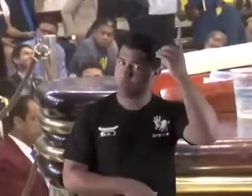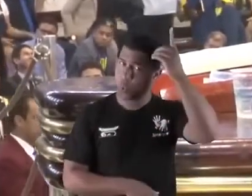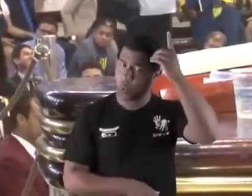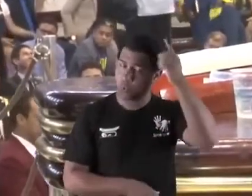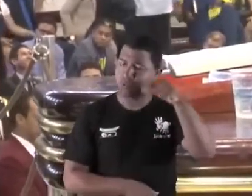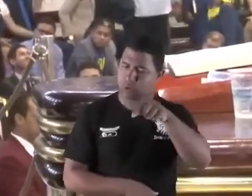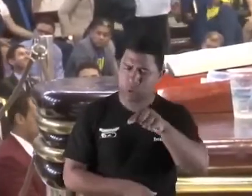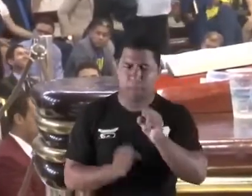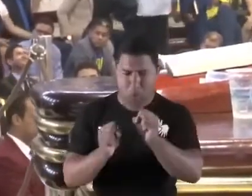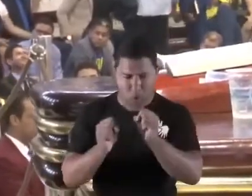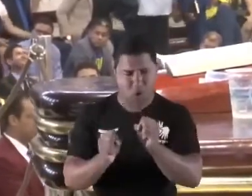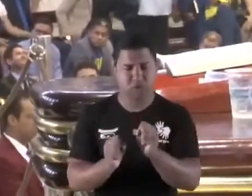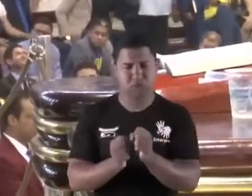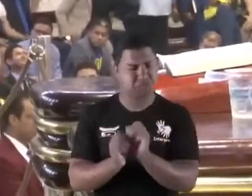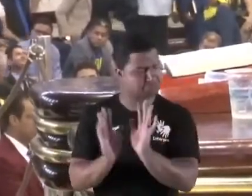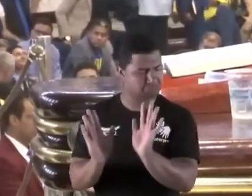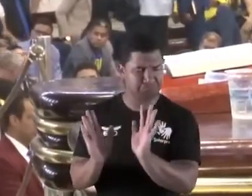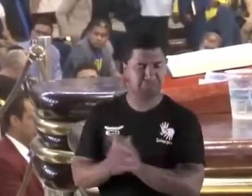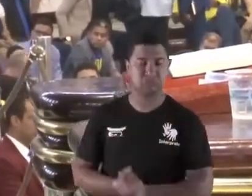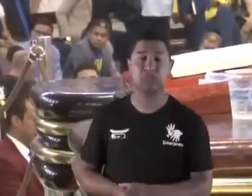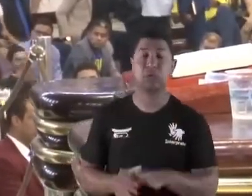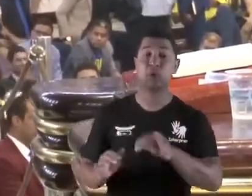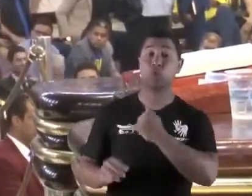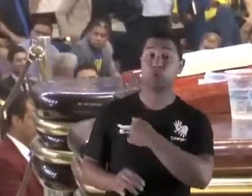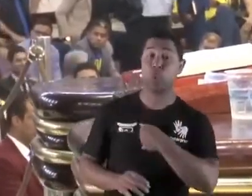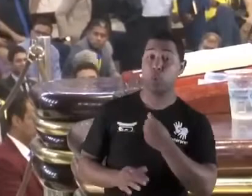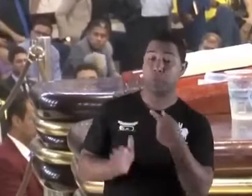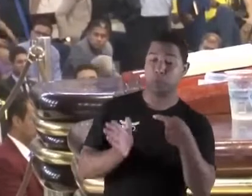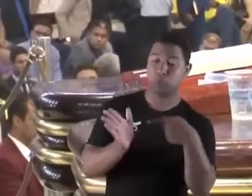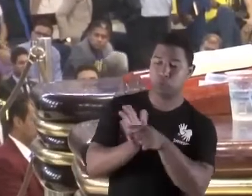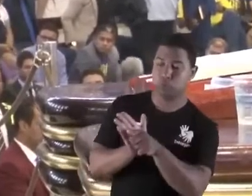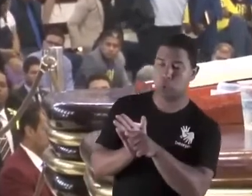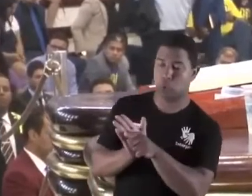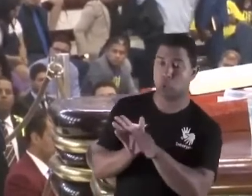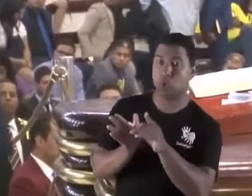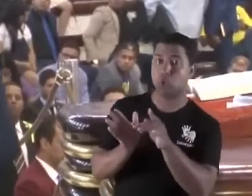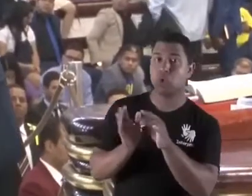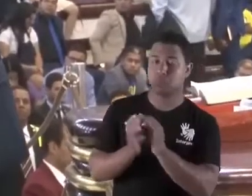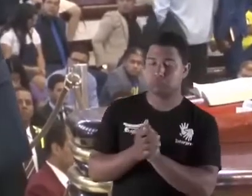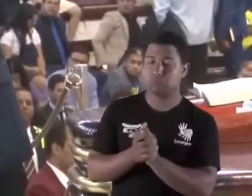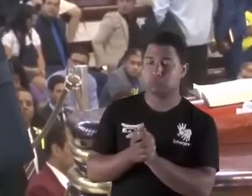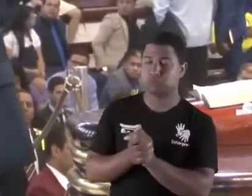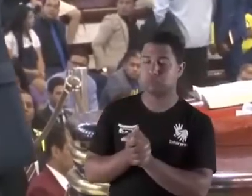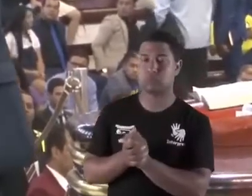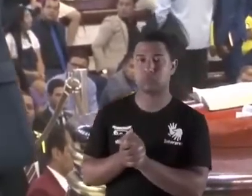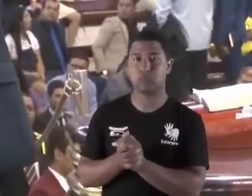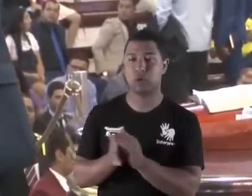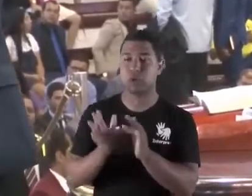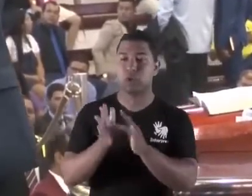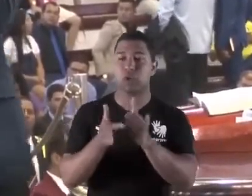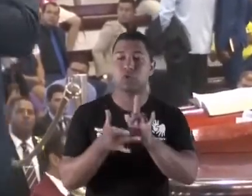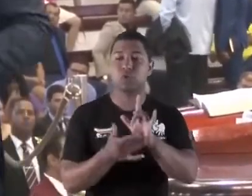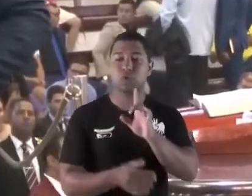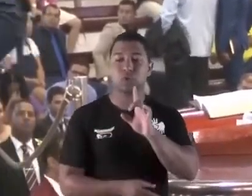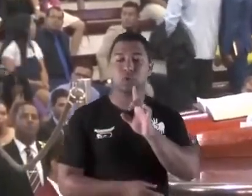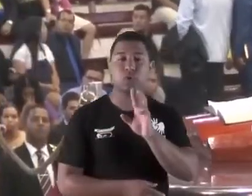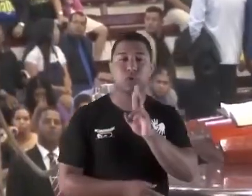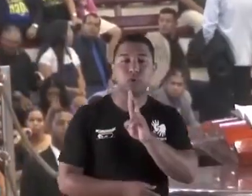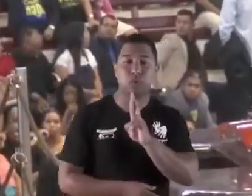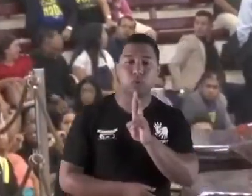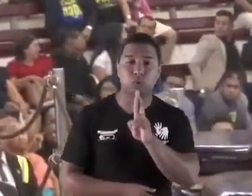tu. Aí João perguntou. Jesus respondeu e Pedro percebeu.